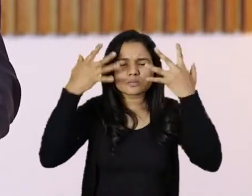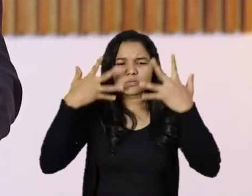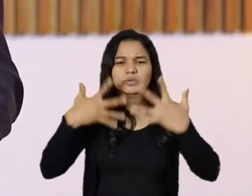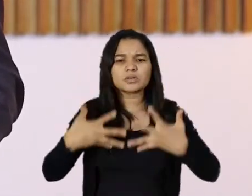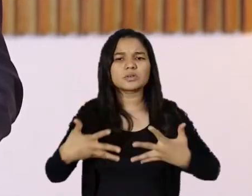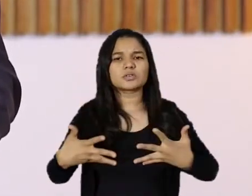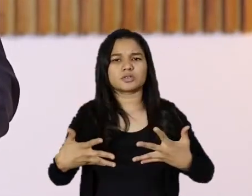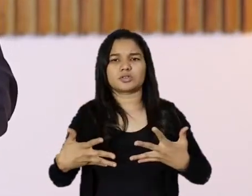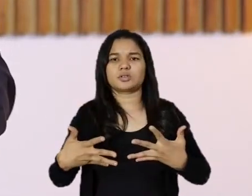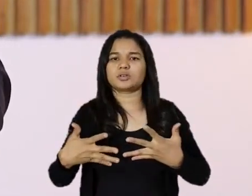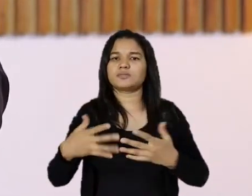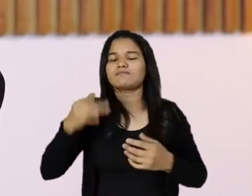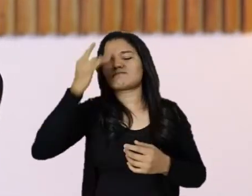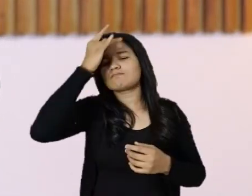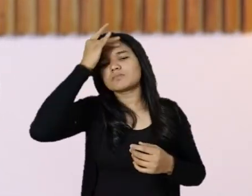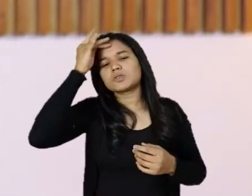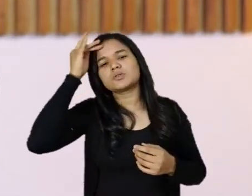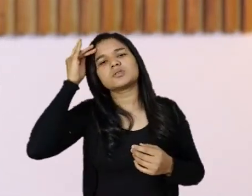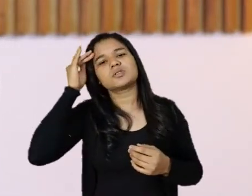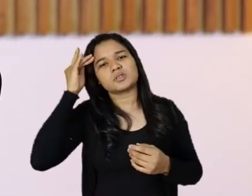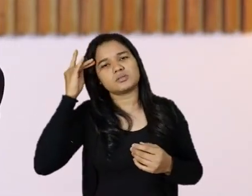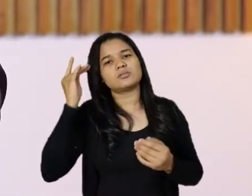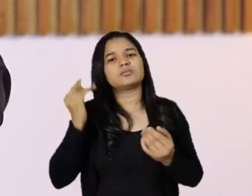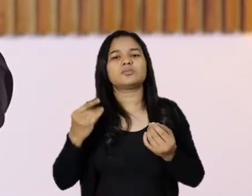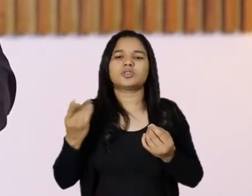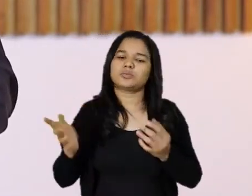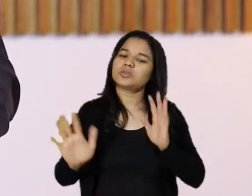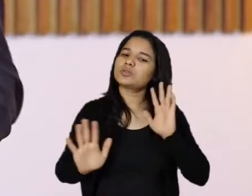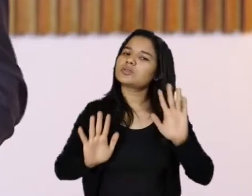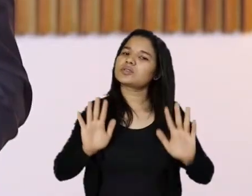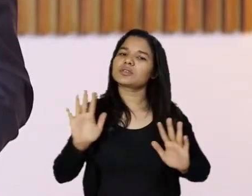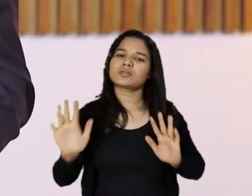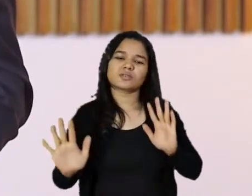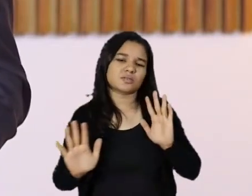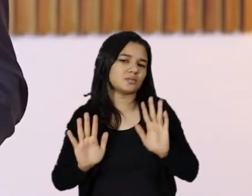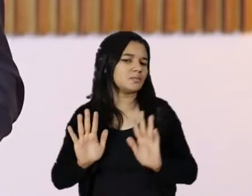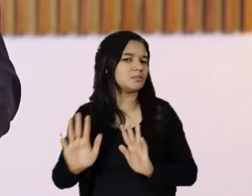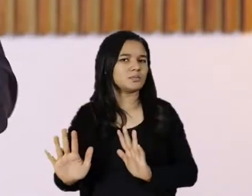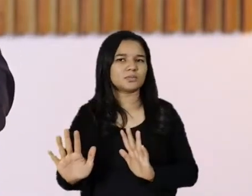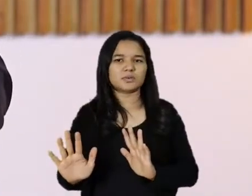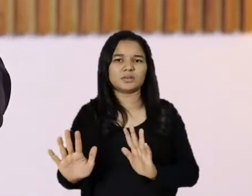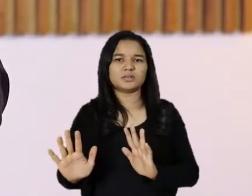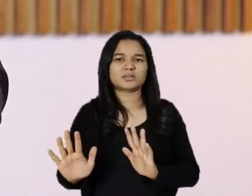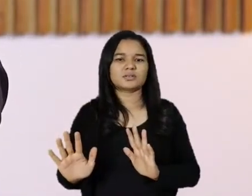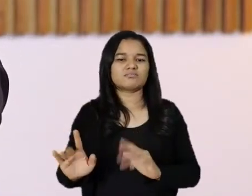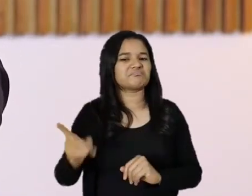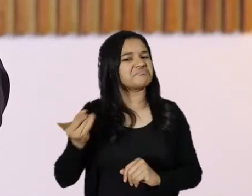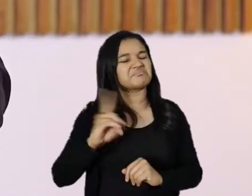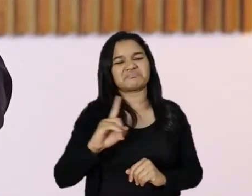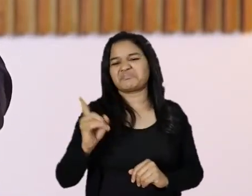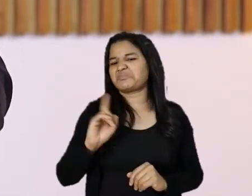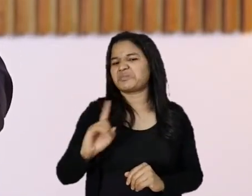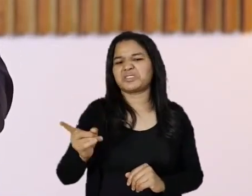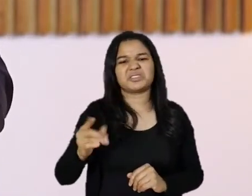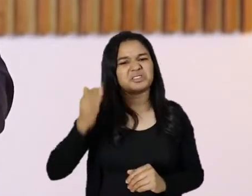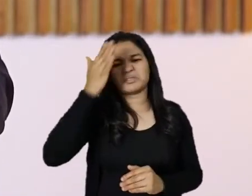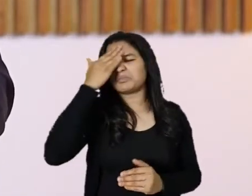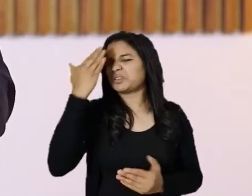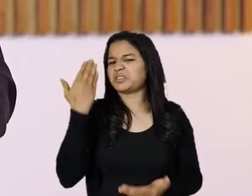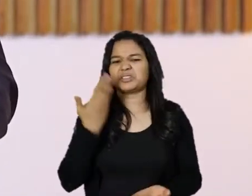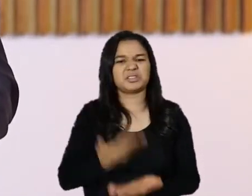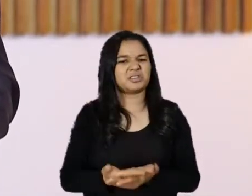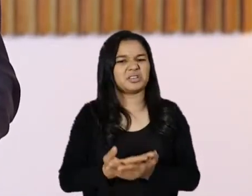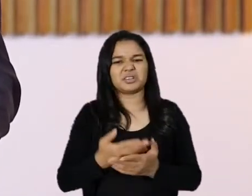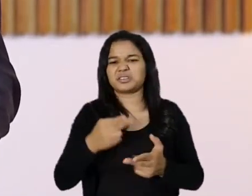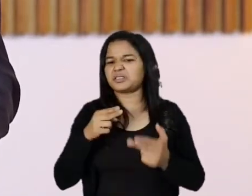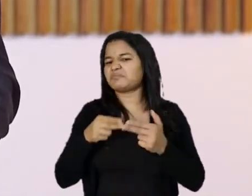acalmassem sua consciência e não acreditassem na providência de Deus através de Noé para salvar a família. Porque Deus, apesar